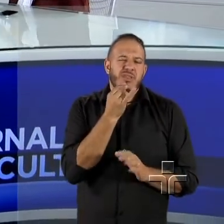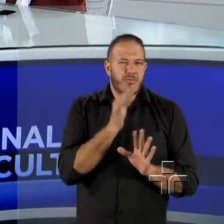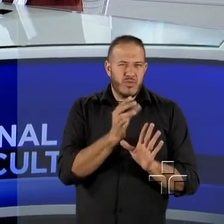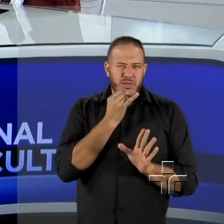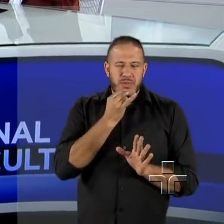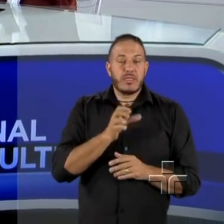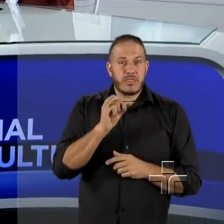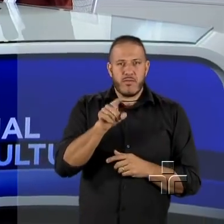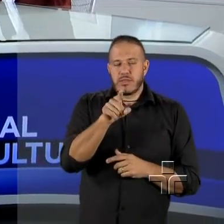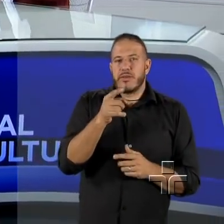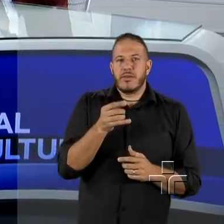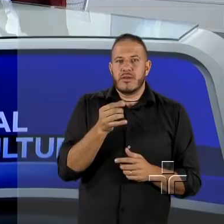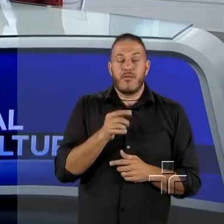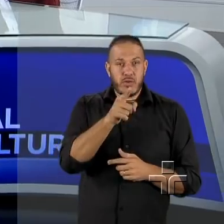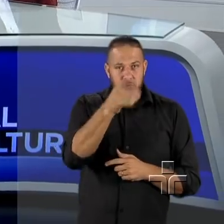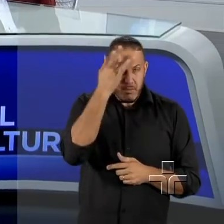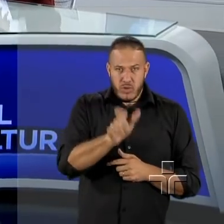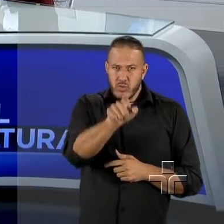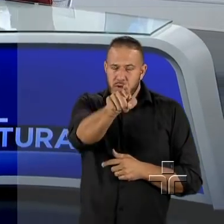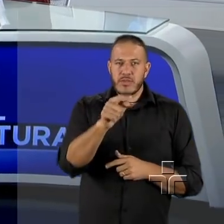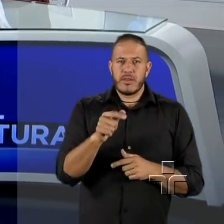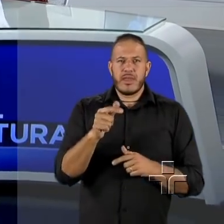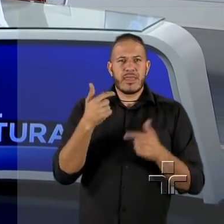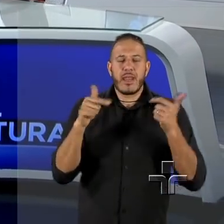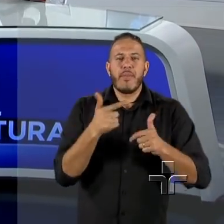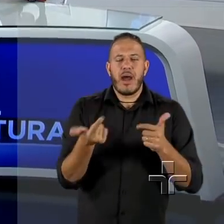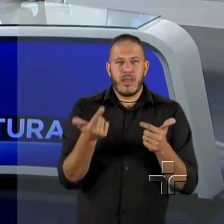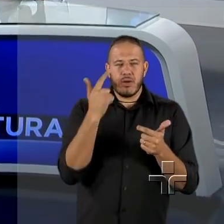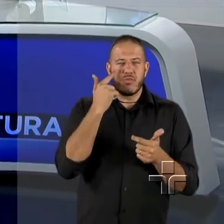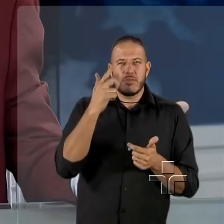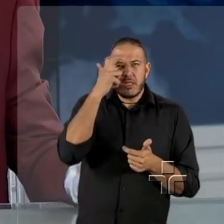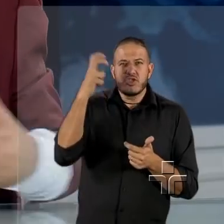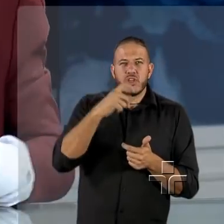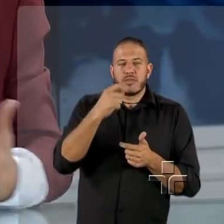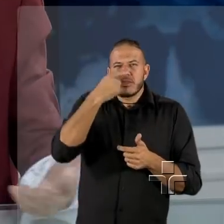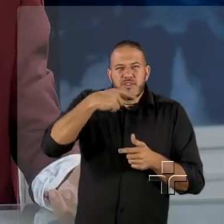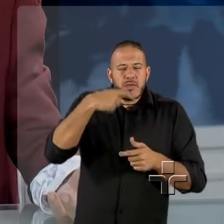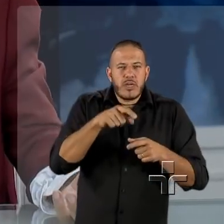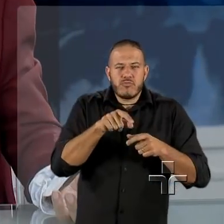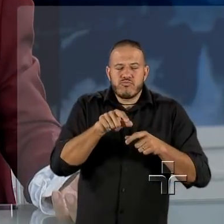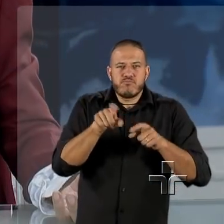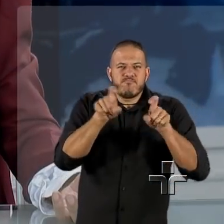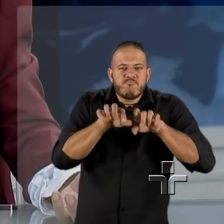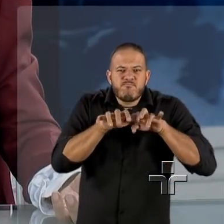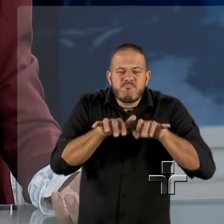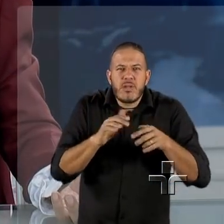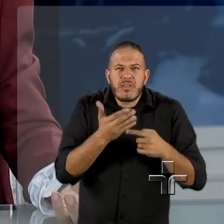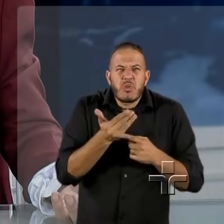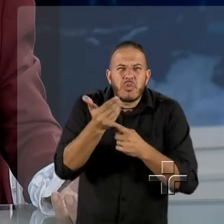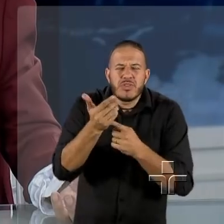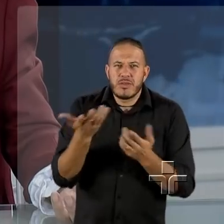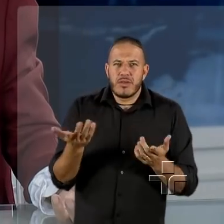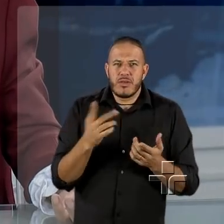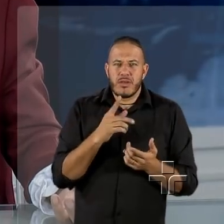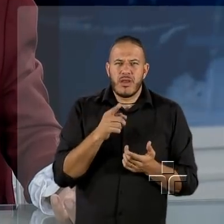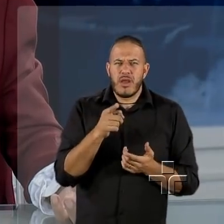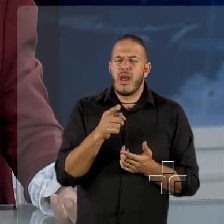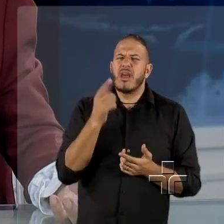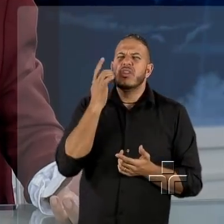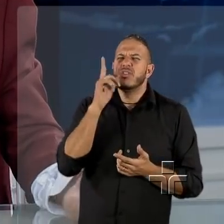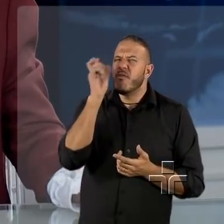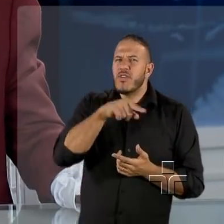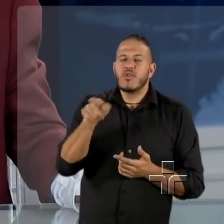fala, mas do ponto de vista histórico são momentos completamente distintos, né? E você pode ver gente muito